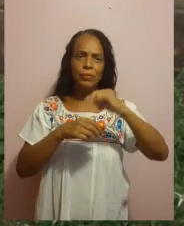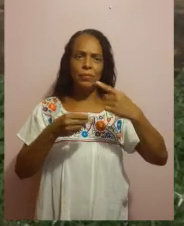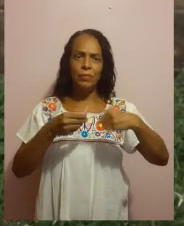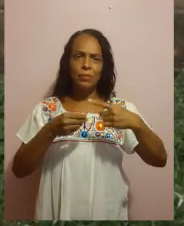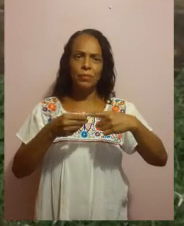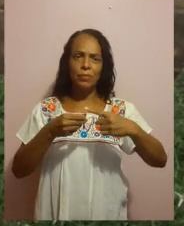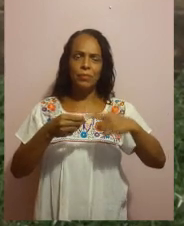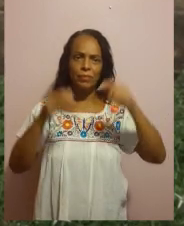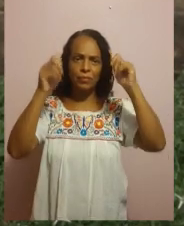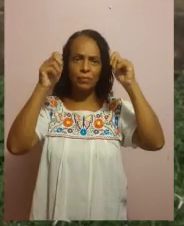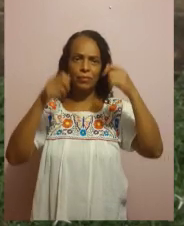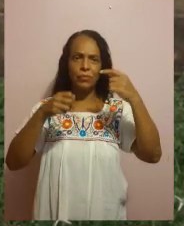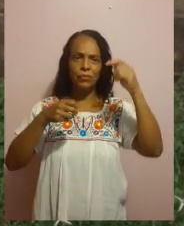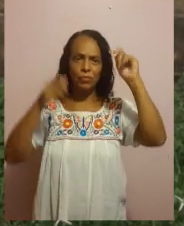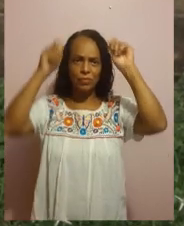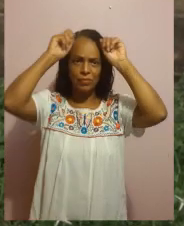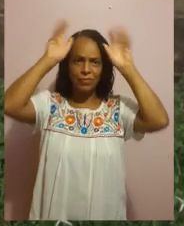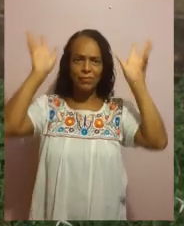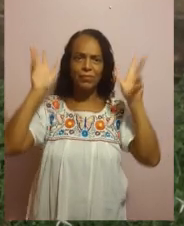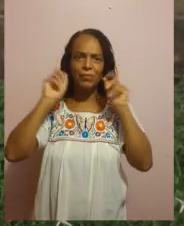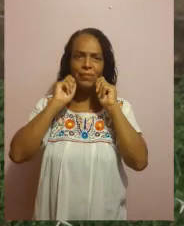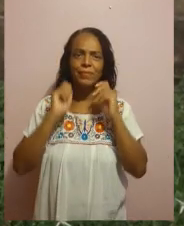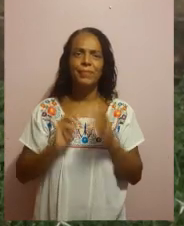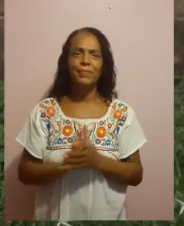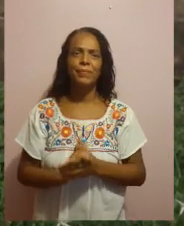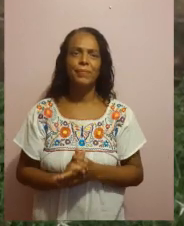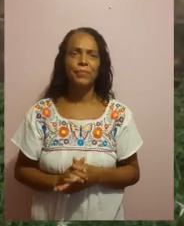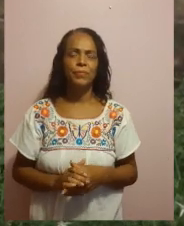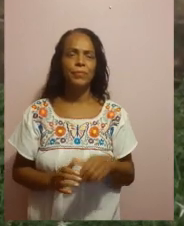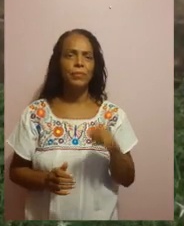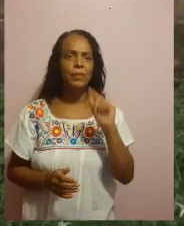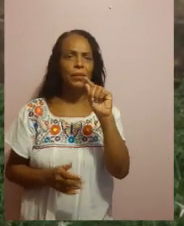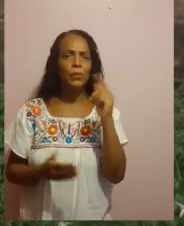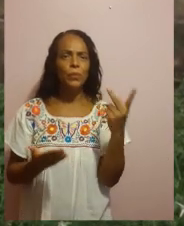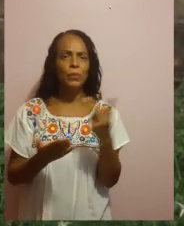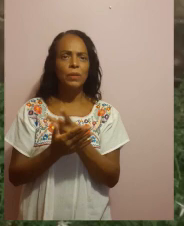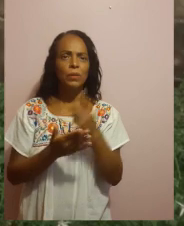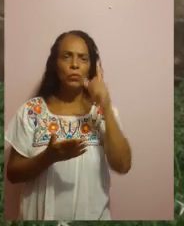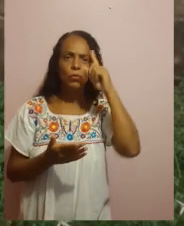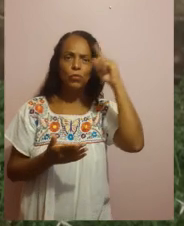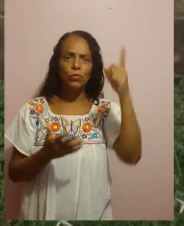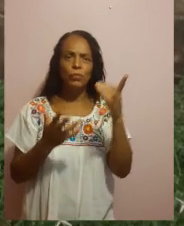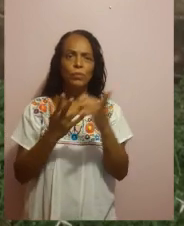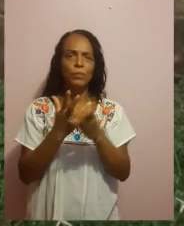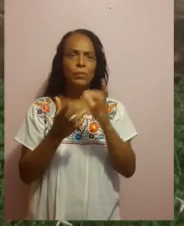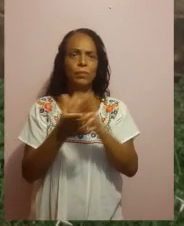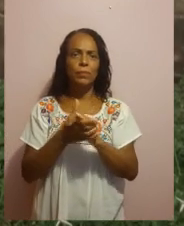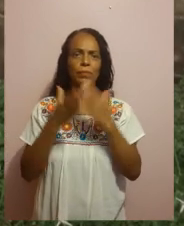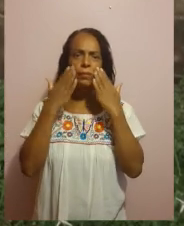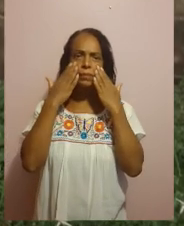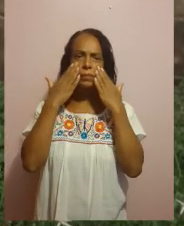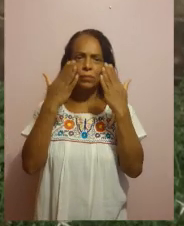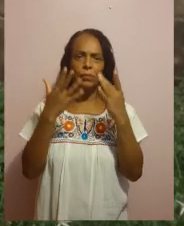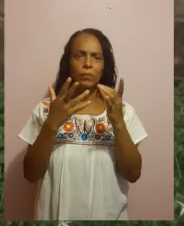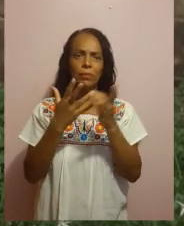seu casamento com a Dona Raimunda. Foi quando ele se apresentou para casar.